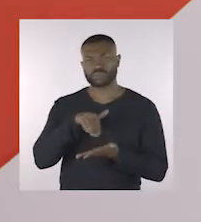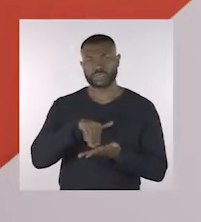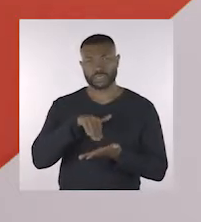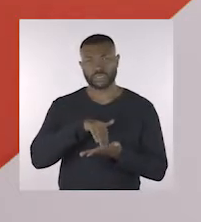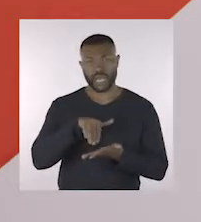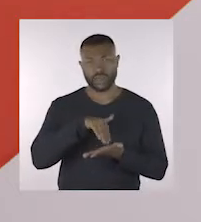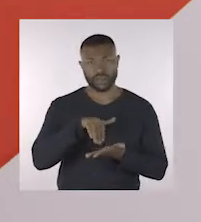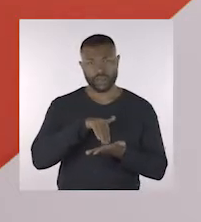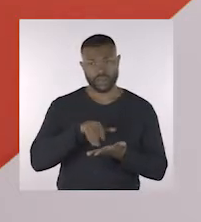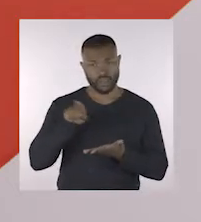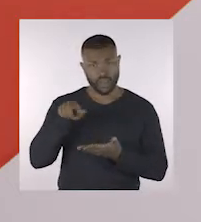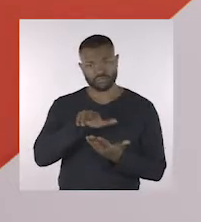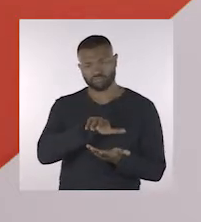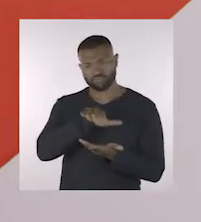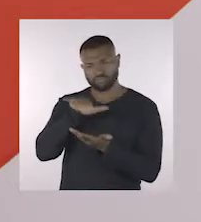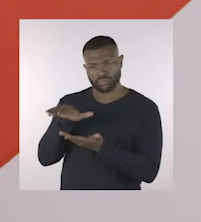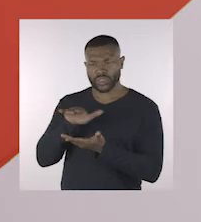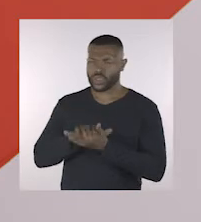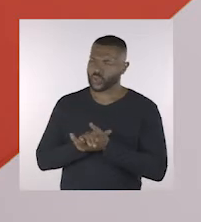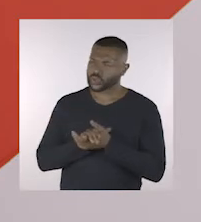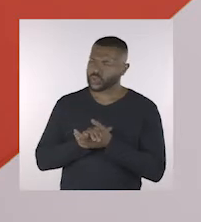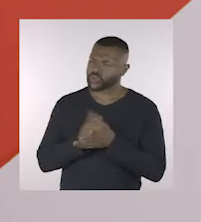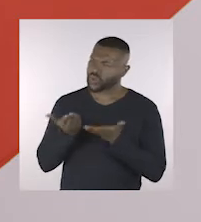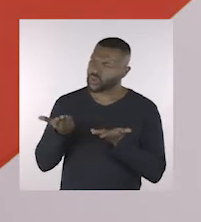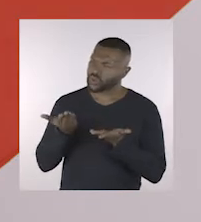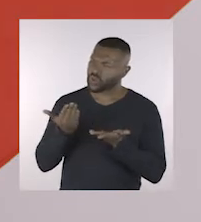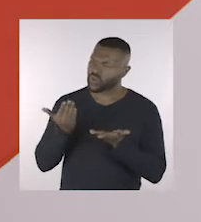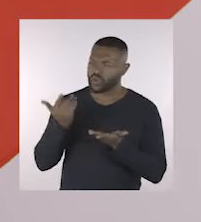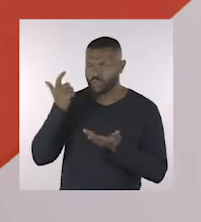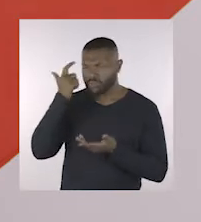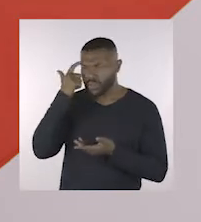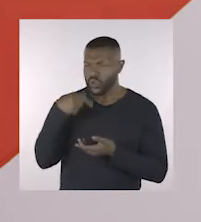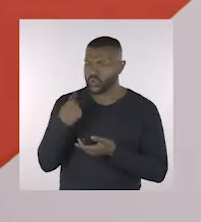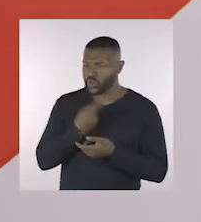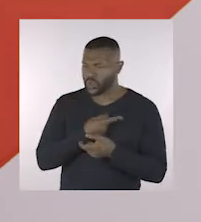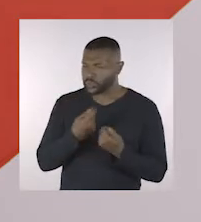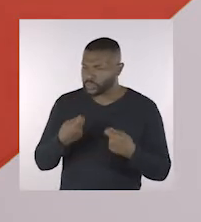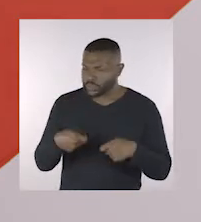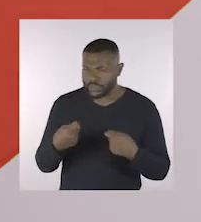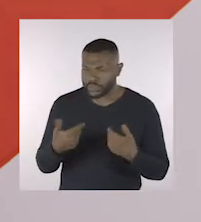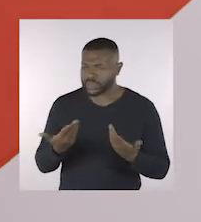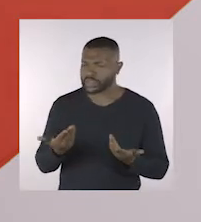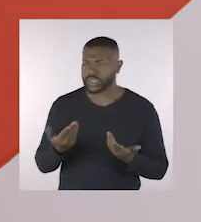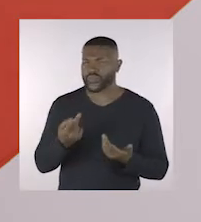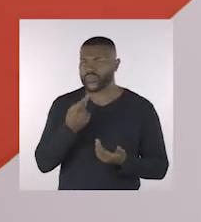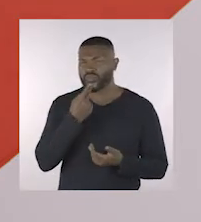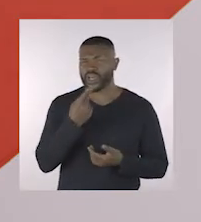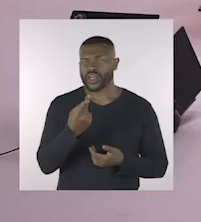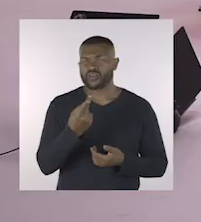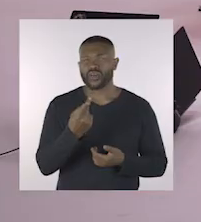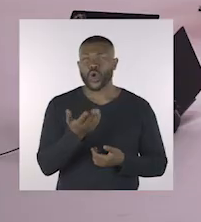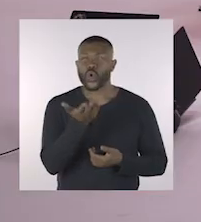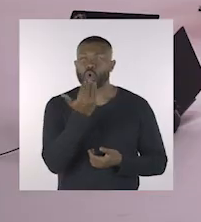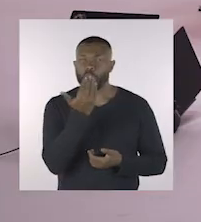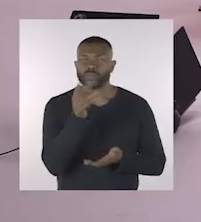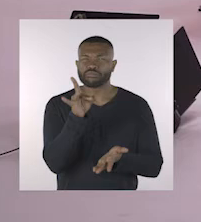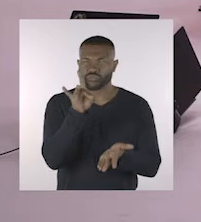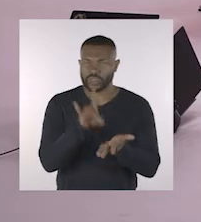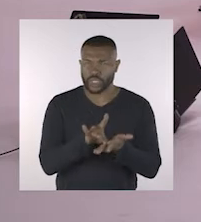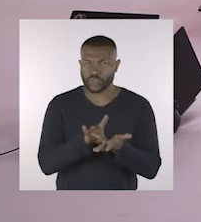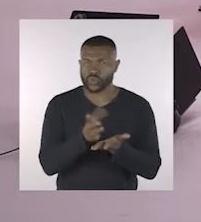a secretaria lá de abastecimento e comecei Olha nós temos que implantar uma falava na época